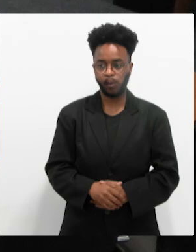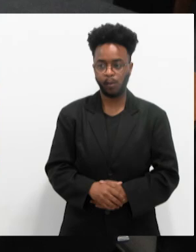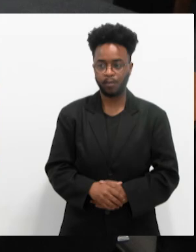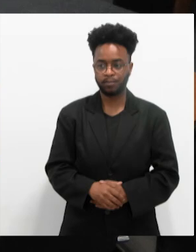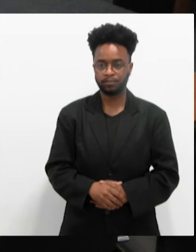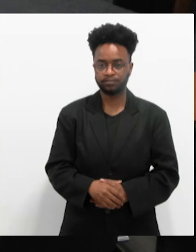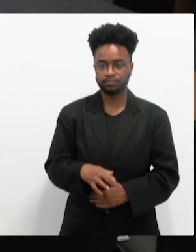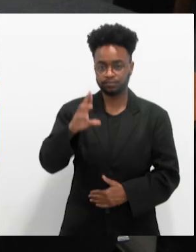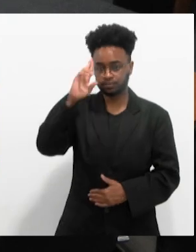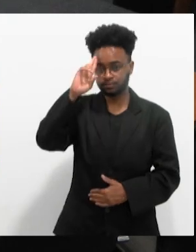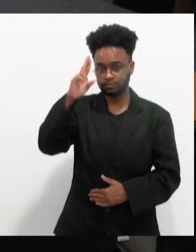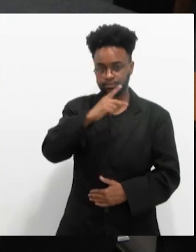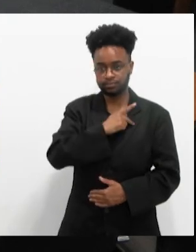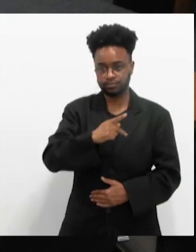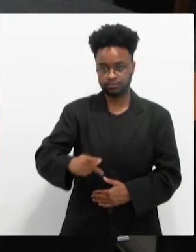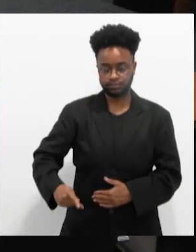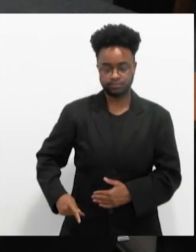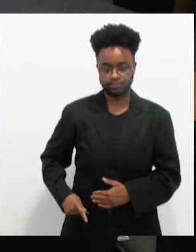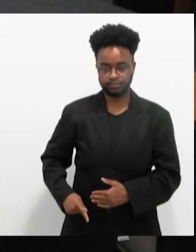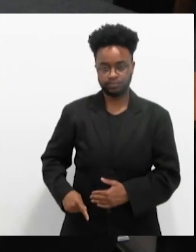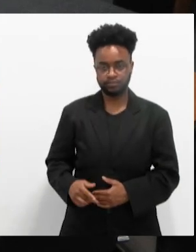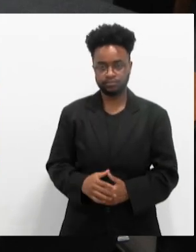Senhor presidente,